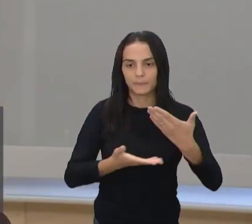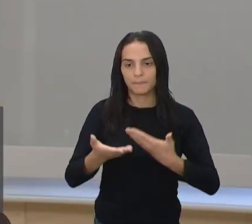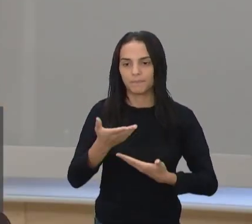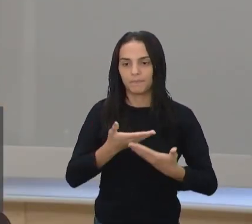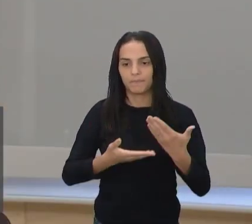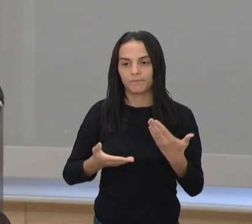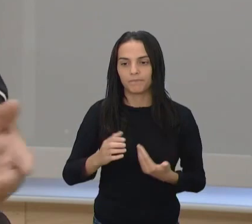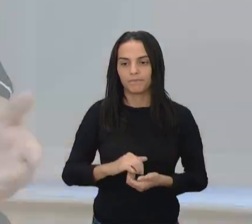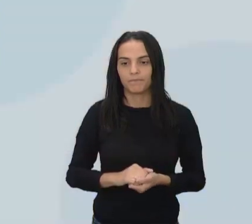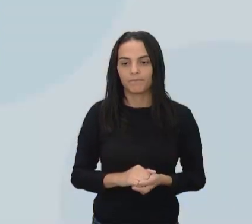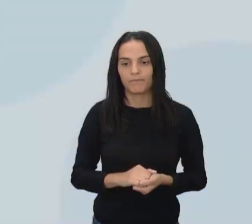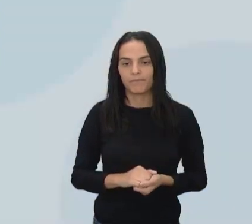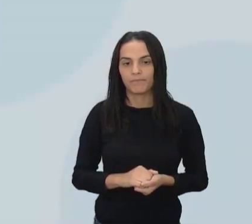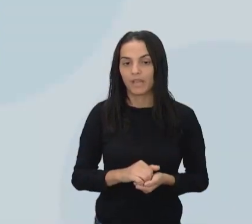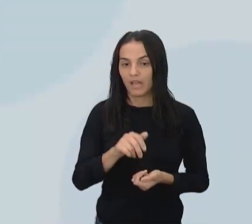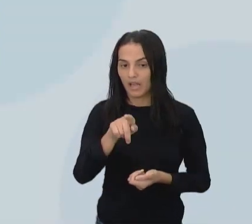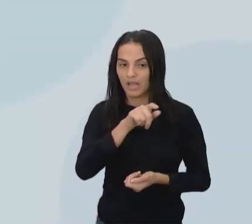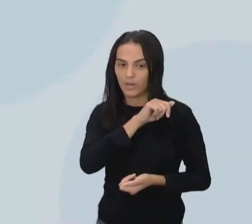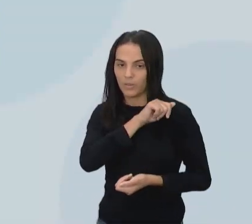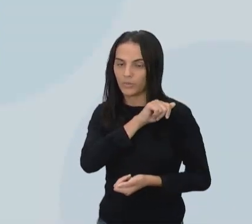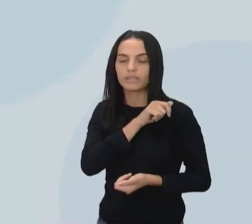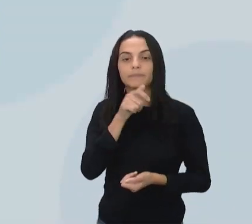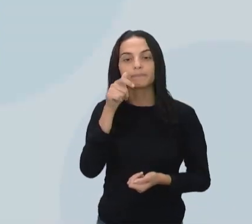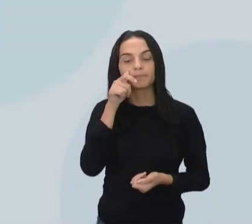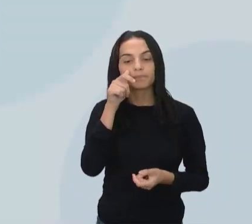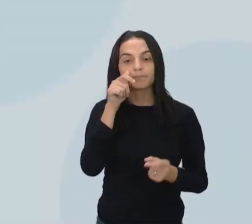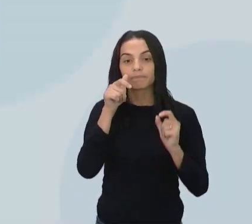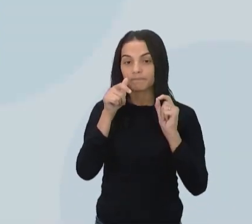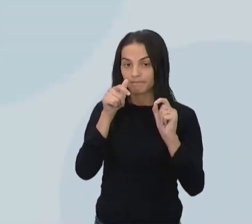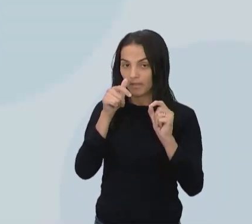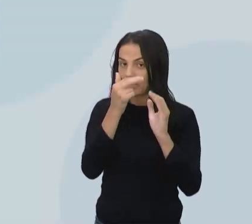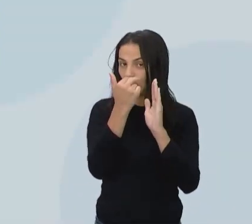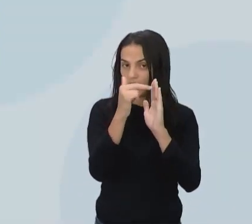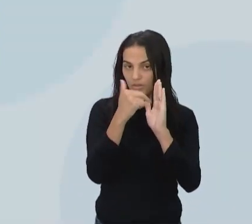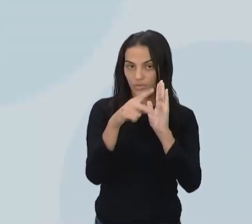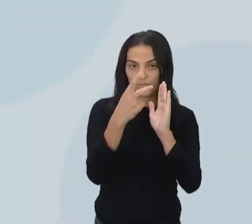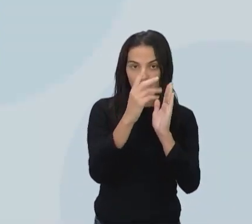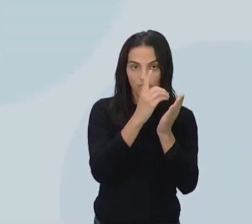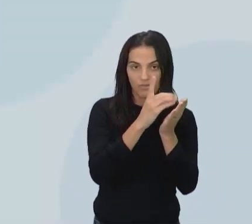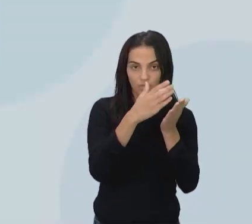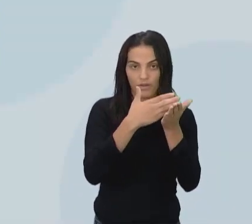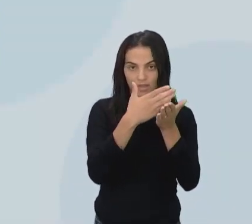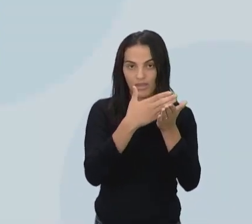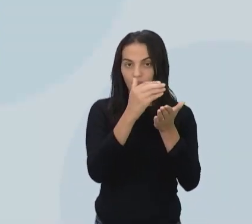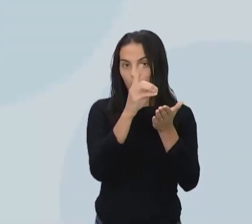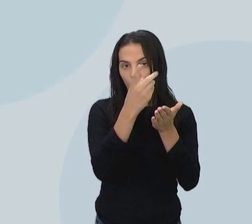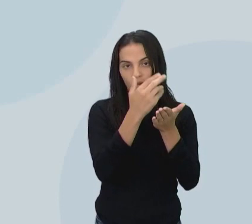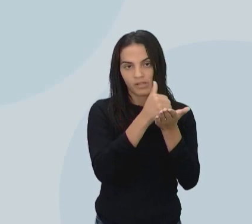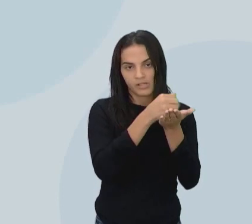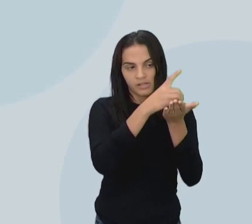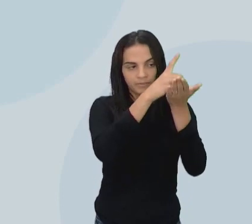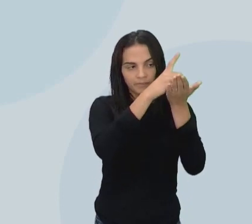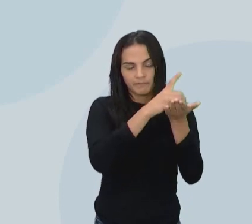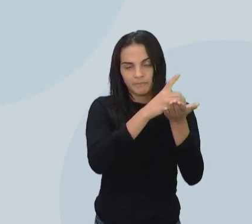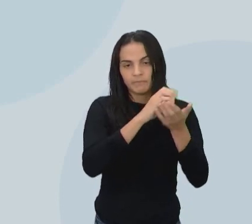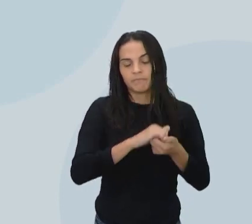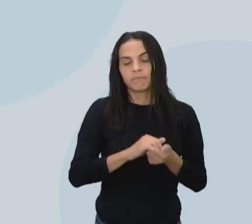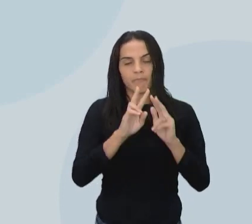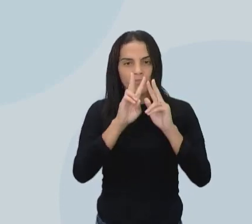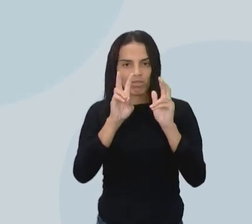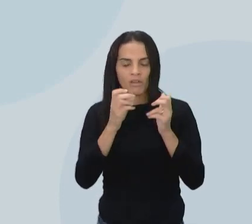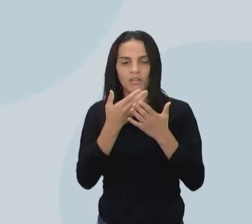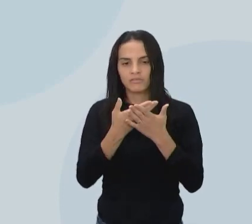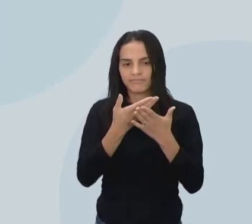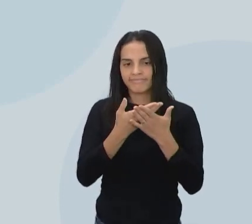aqui. Estudante, interessante que você registre aí no seu caderno, né, no seu diário de bordo, o tema da